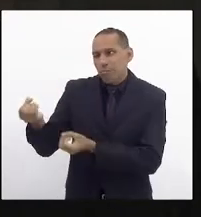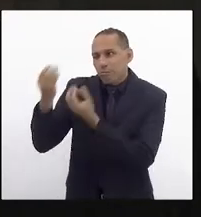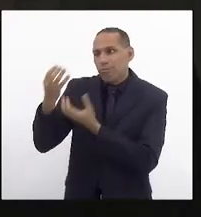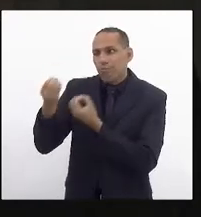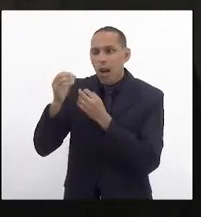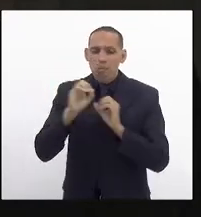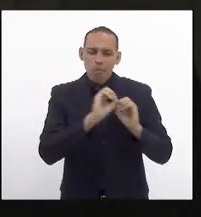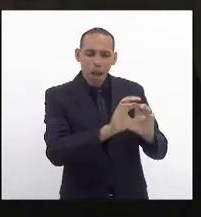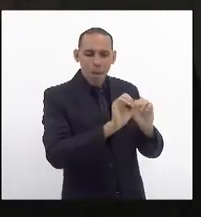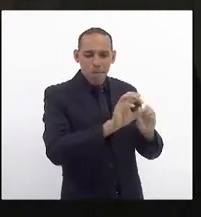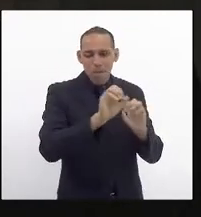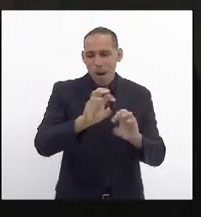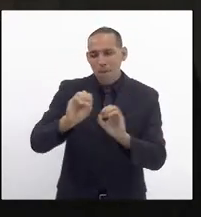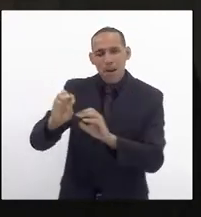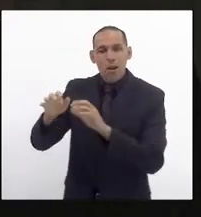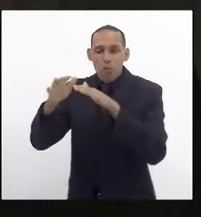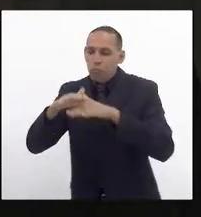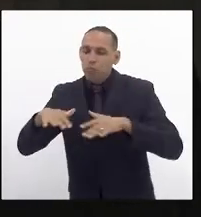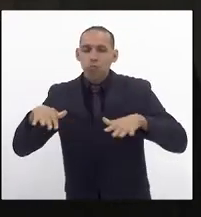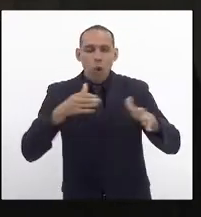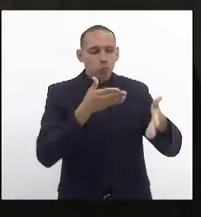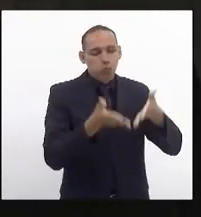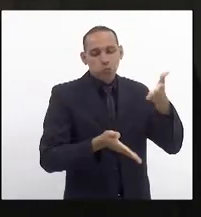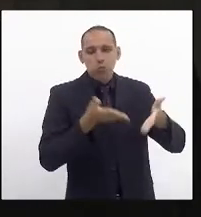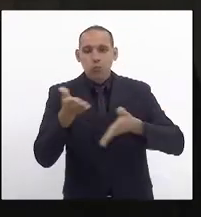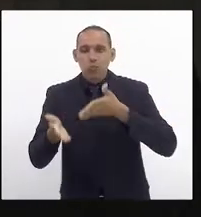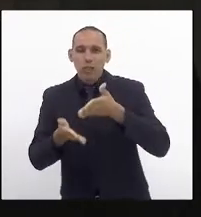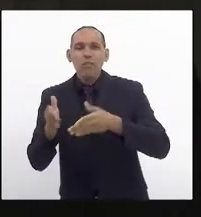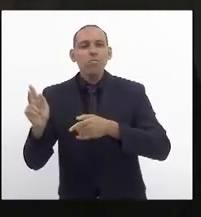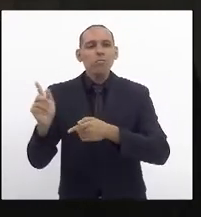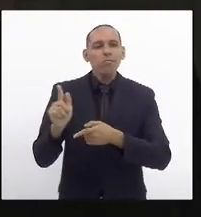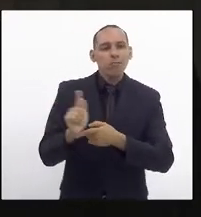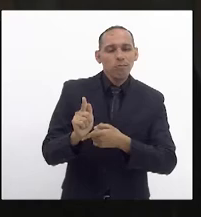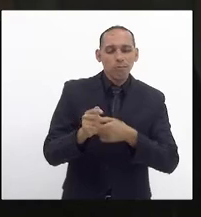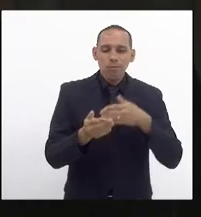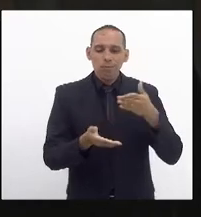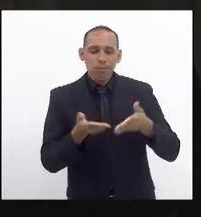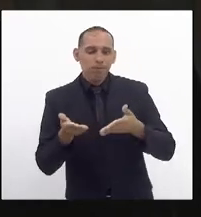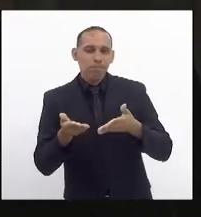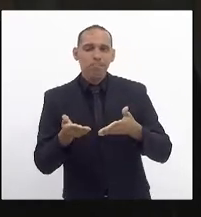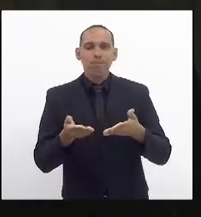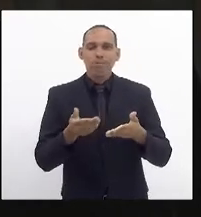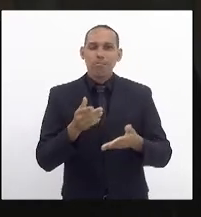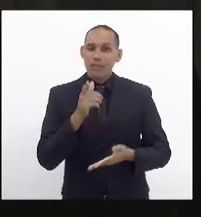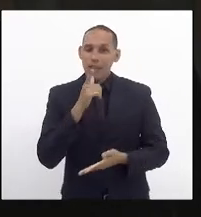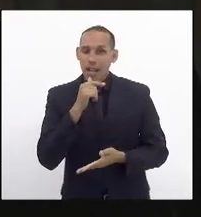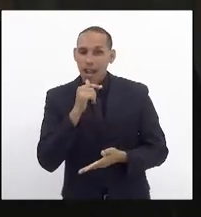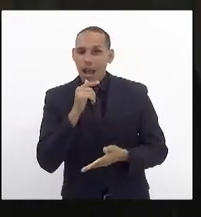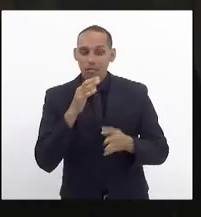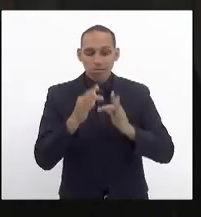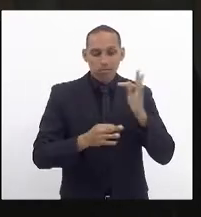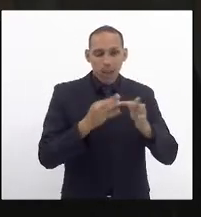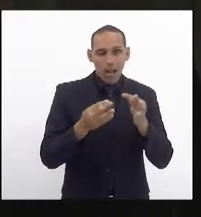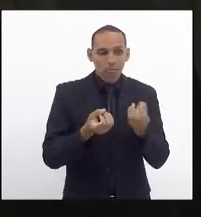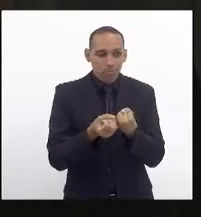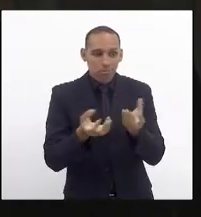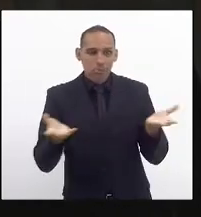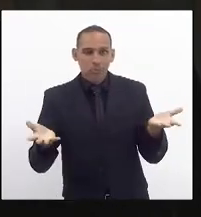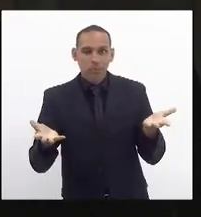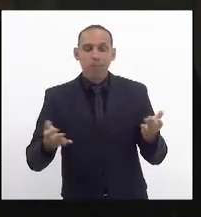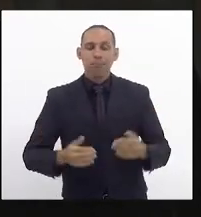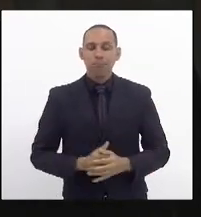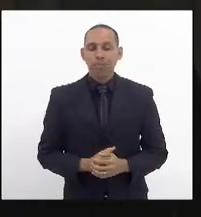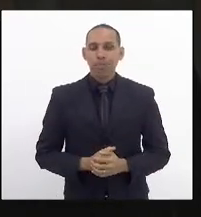os meios que gerenciam lidam com o tratamento a distribuição e esse recurso tão importante